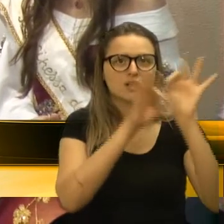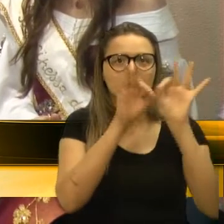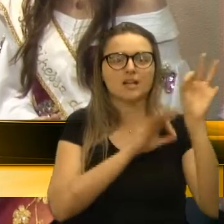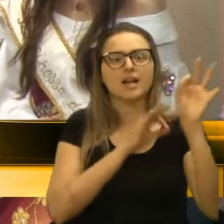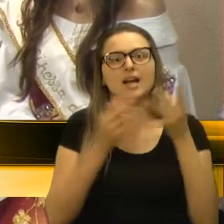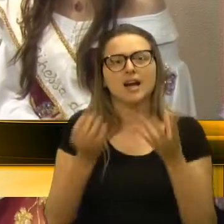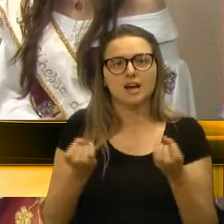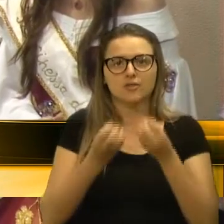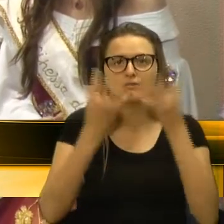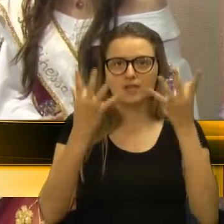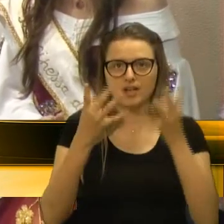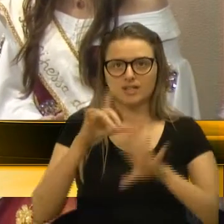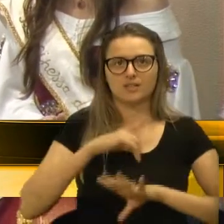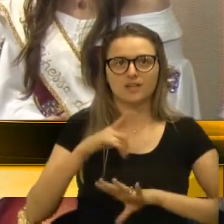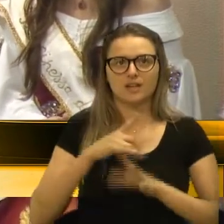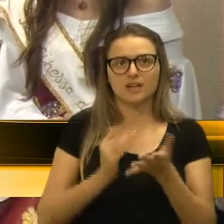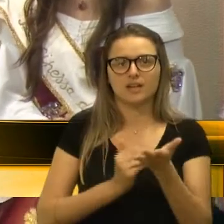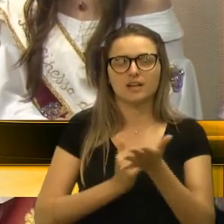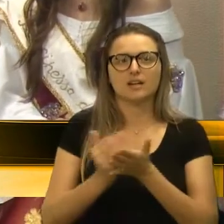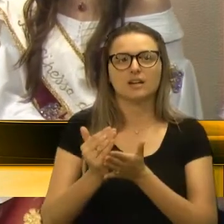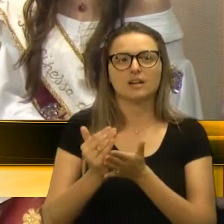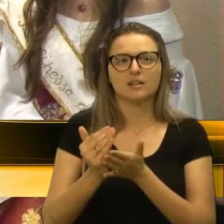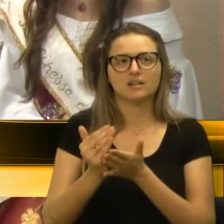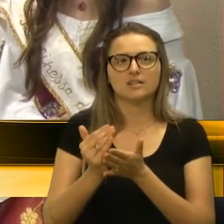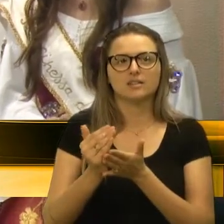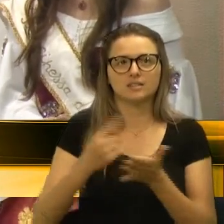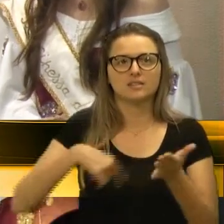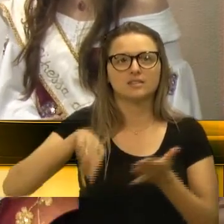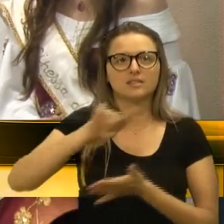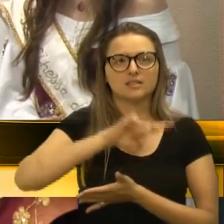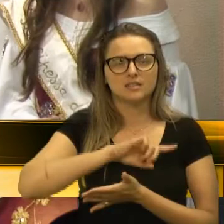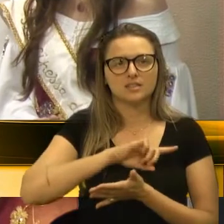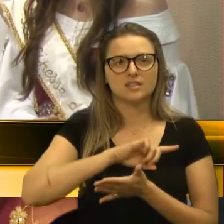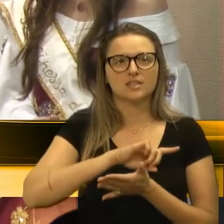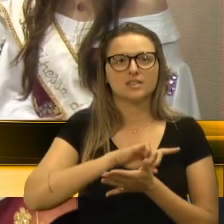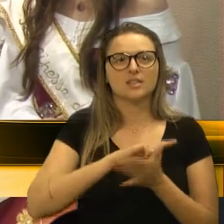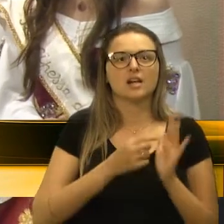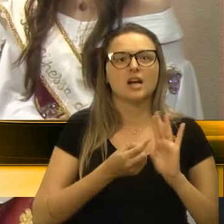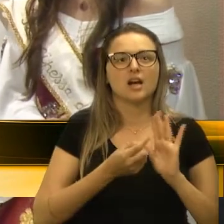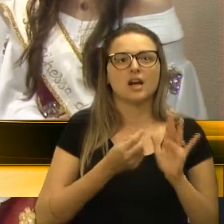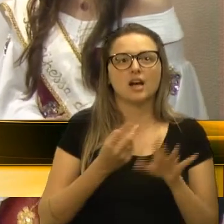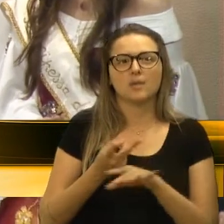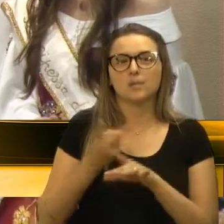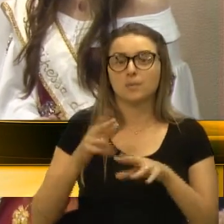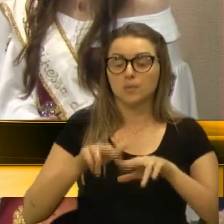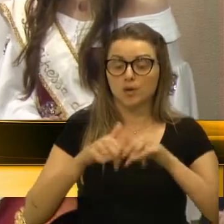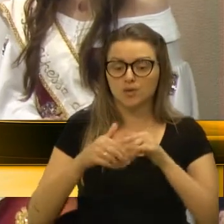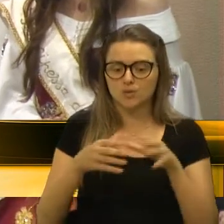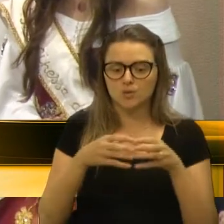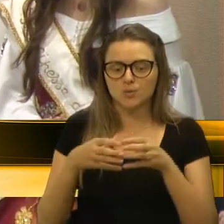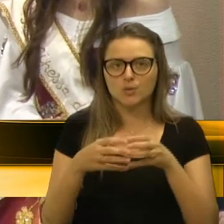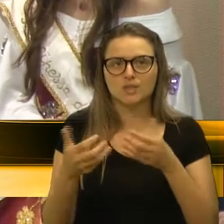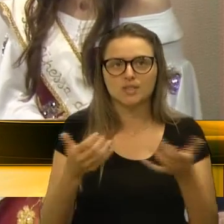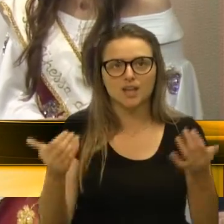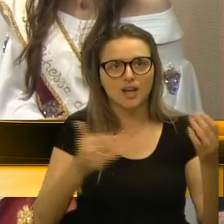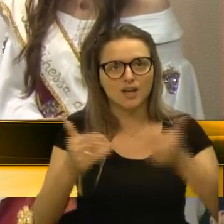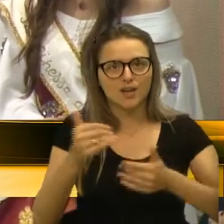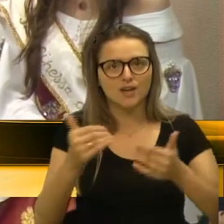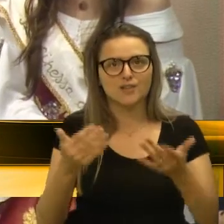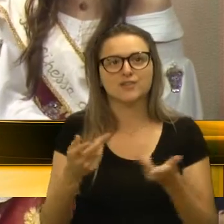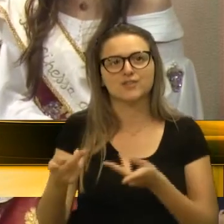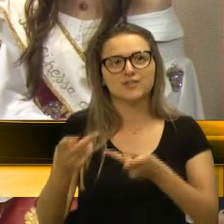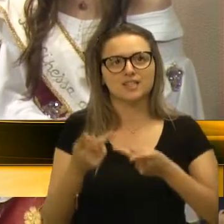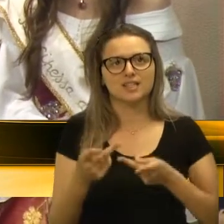nossa festa ela vai acontecer em dois finais de semana devido à alta procura dos turistas. Quem visitar a nossa festa,